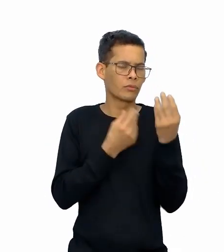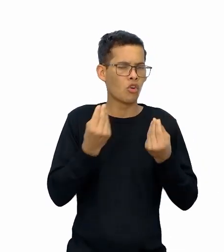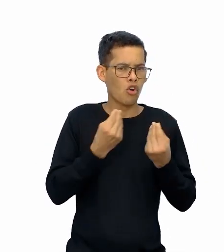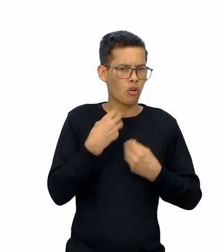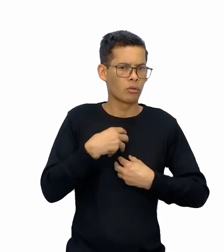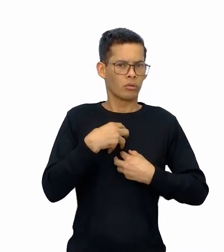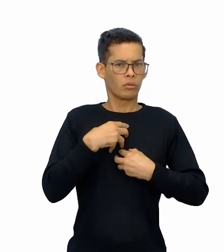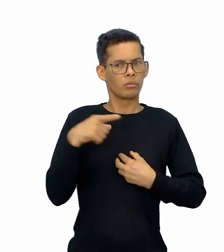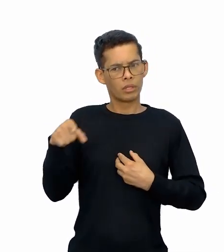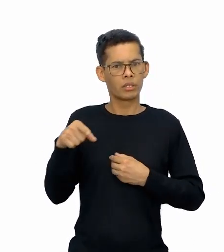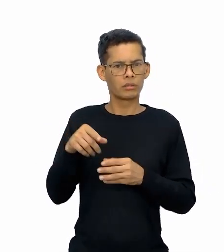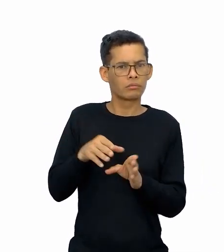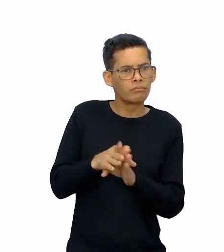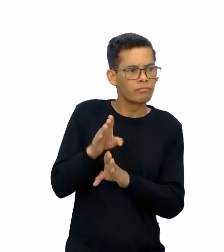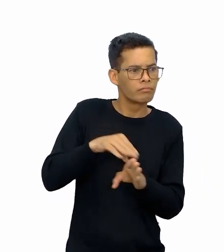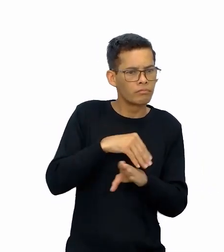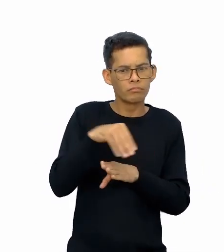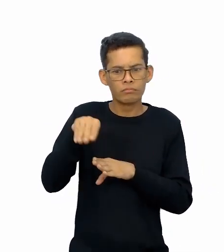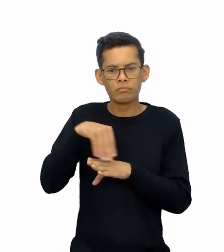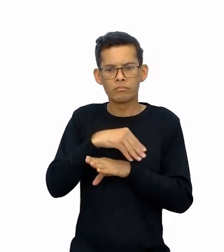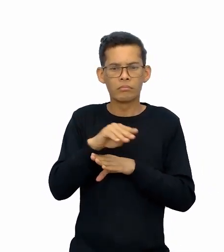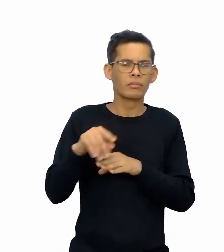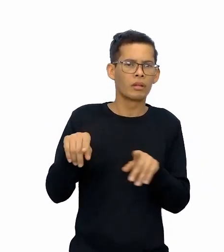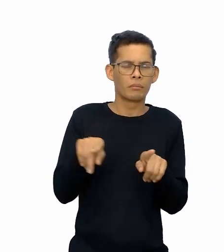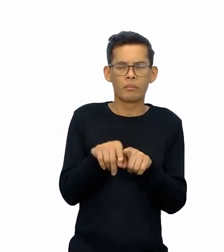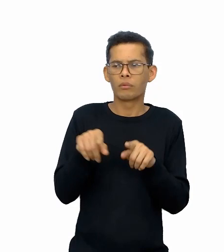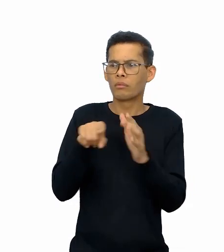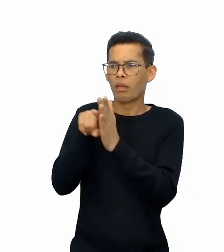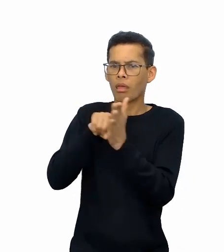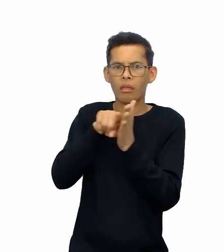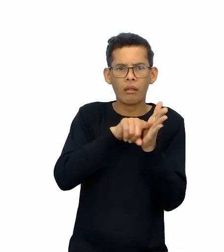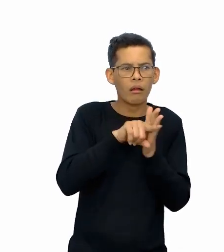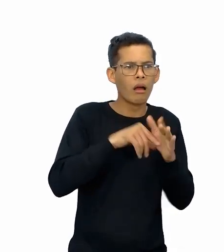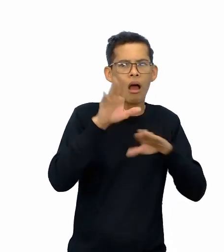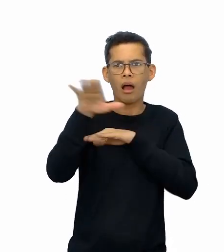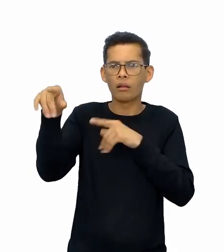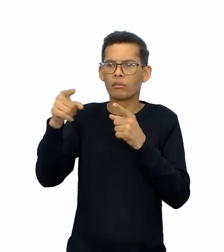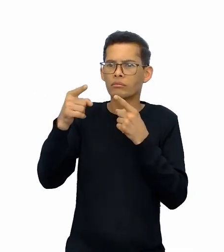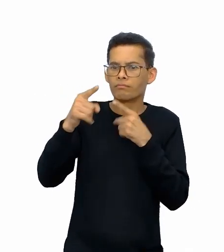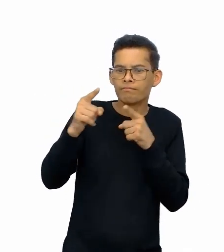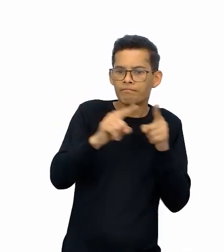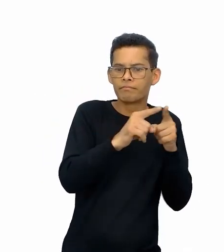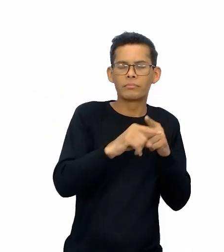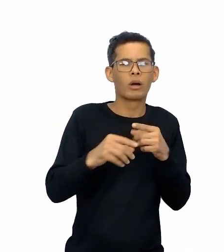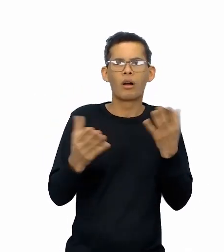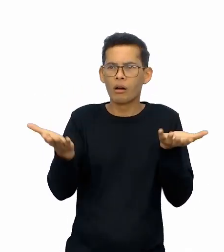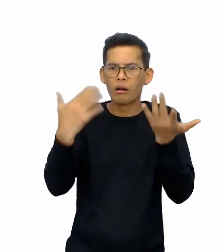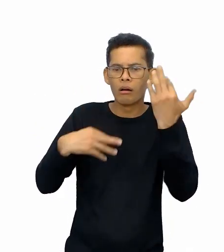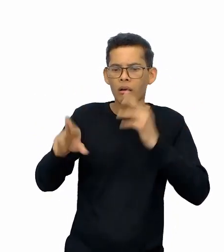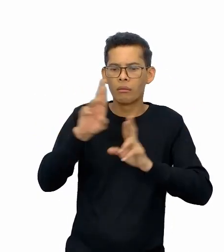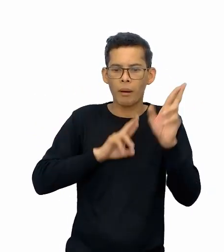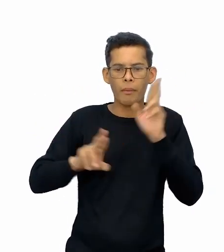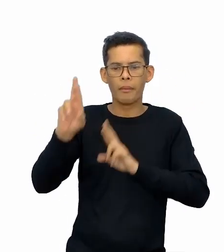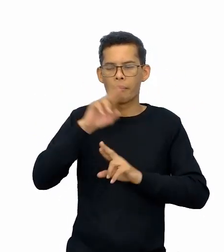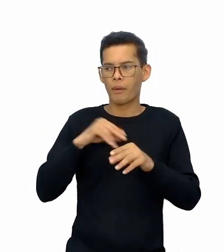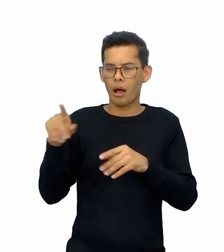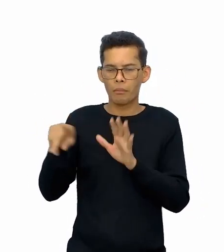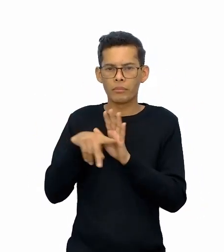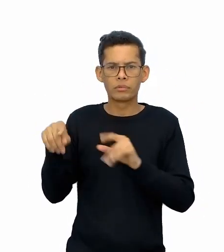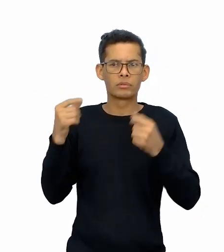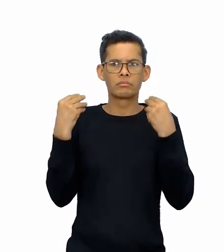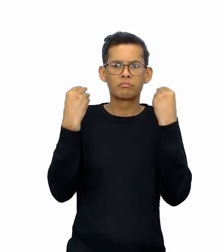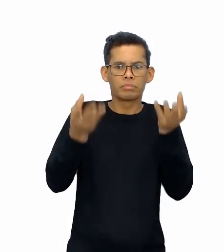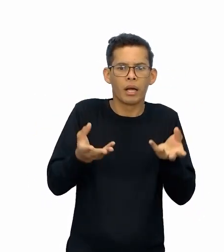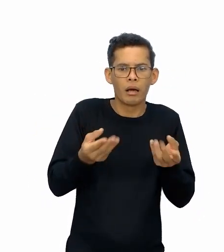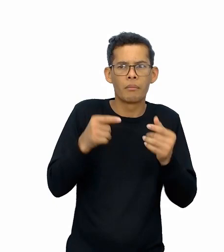na mediação da aprendizagem, né? Sempre instigando o aluno, sendo provocativo, gerando aquelas perguntas